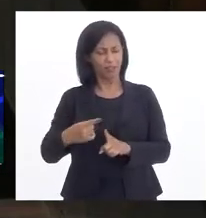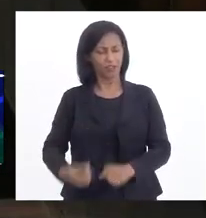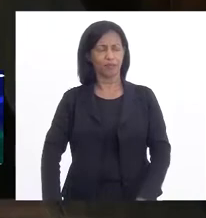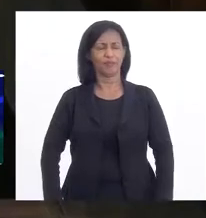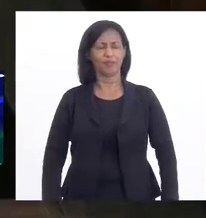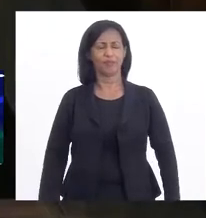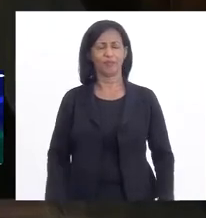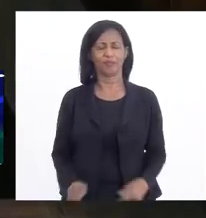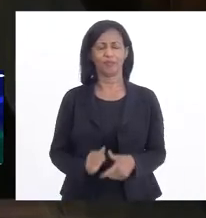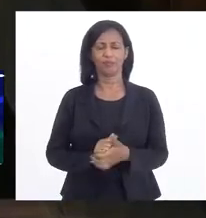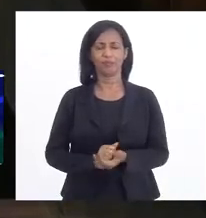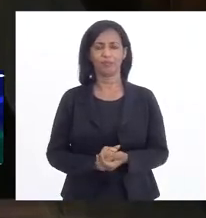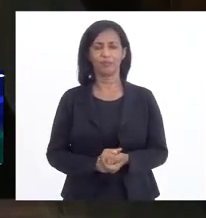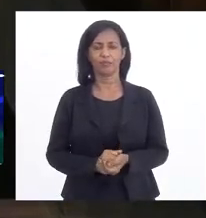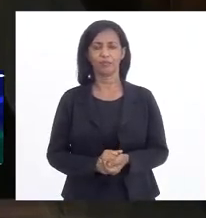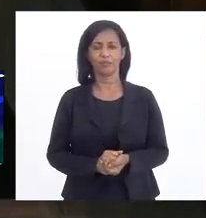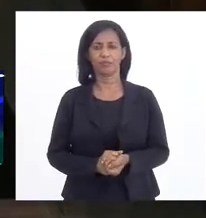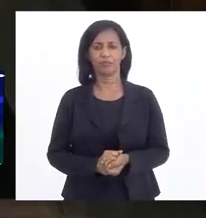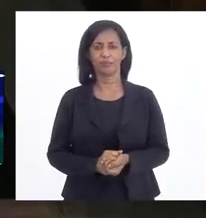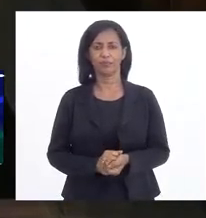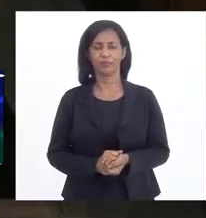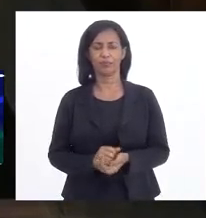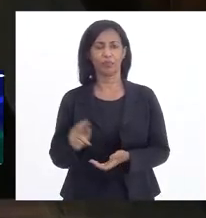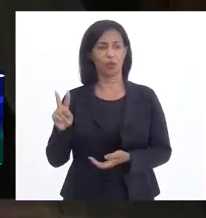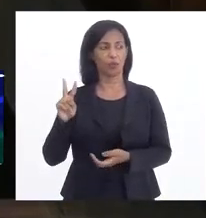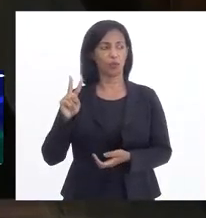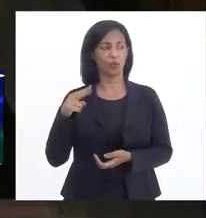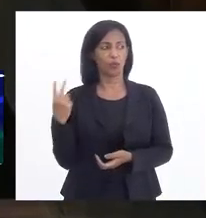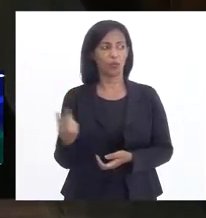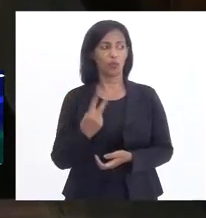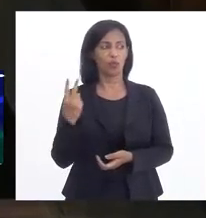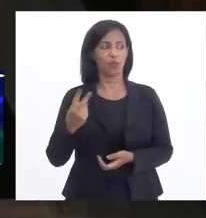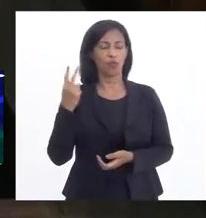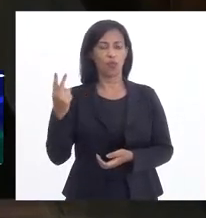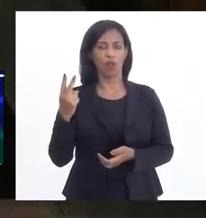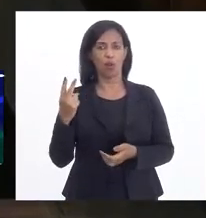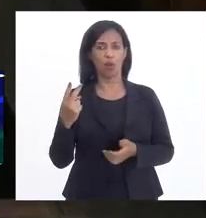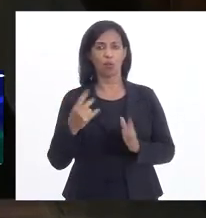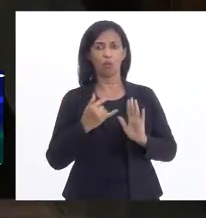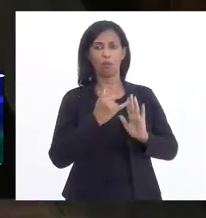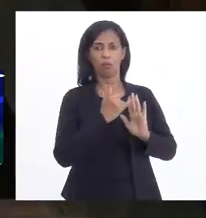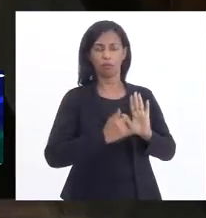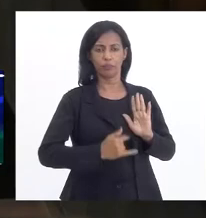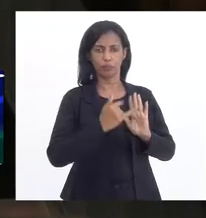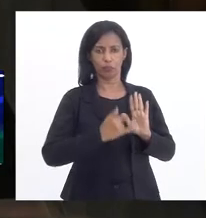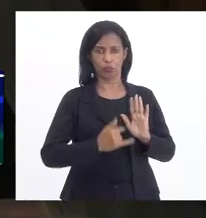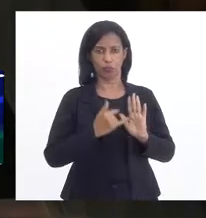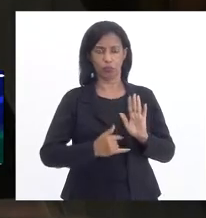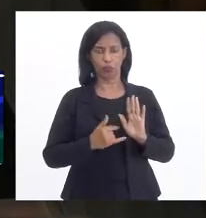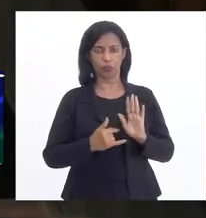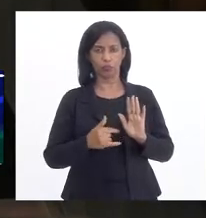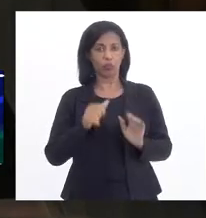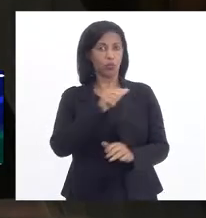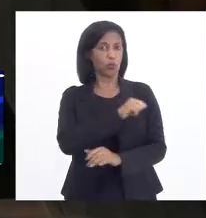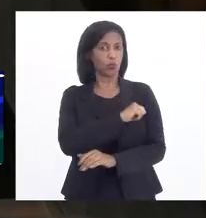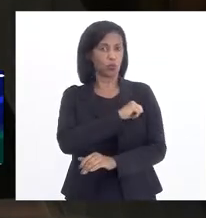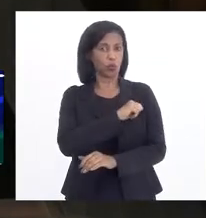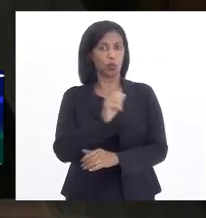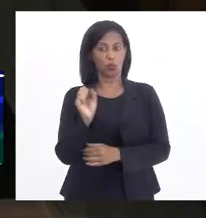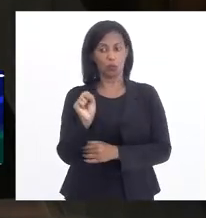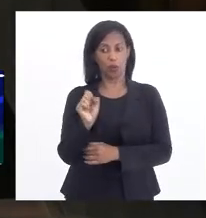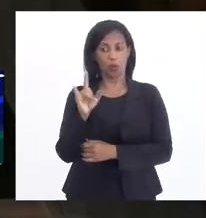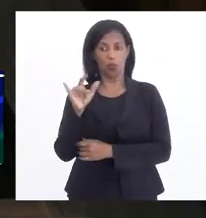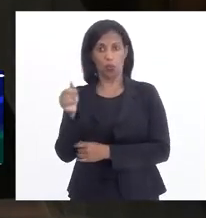Mais do que isso, o valor para o passaporte de participação dos estudantes no evento, para os